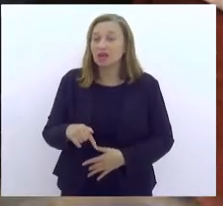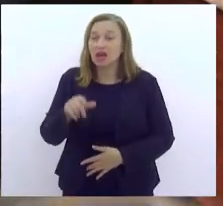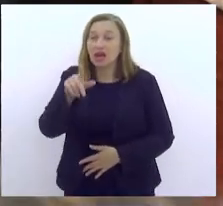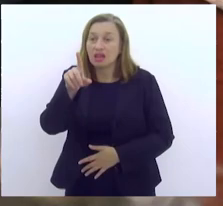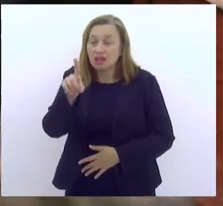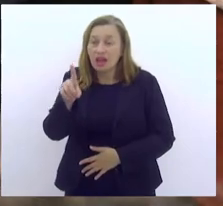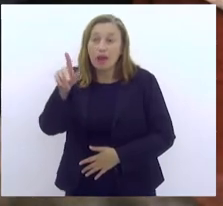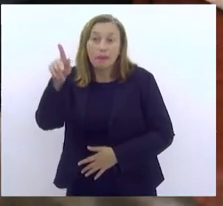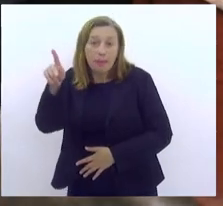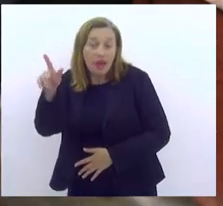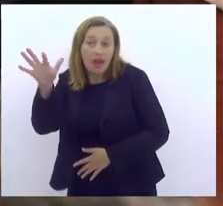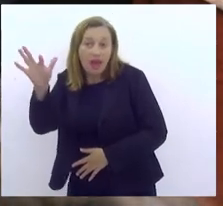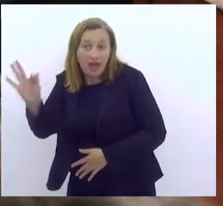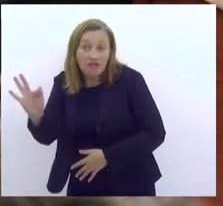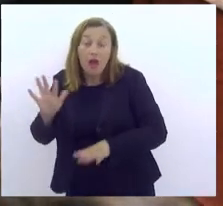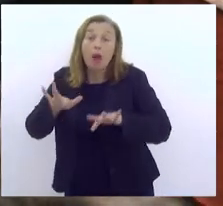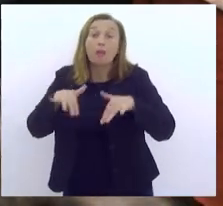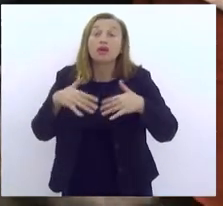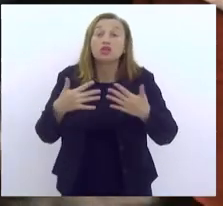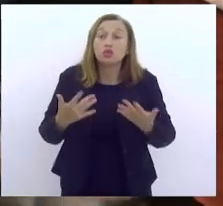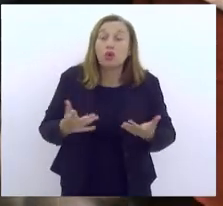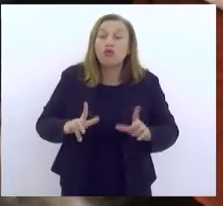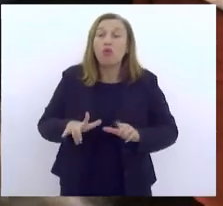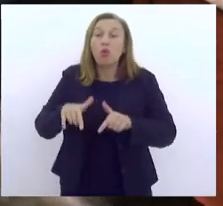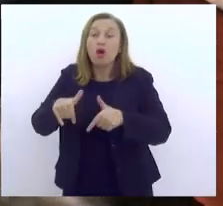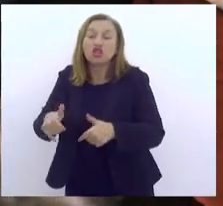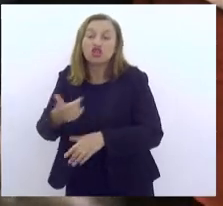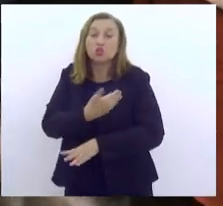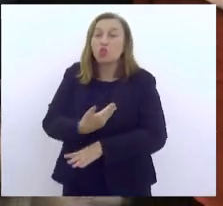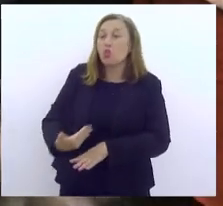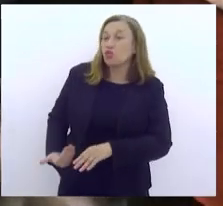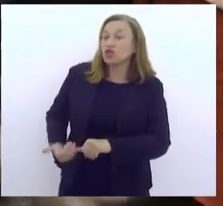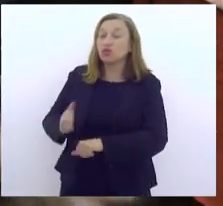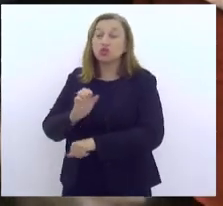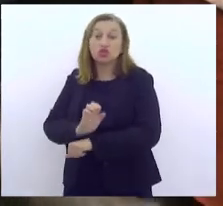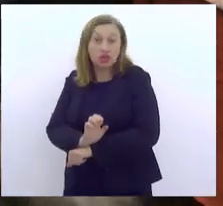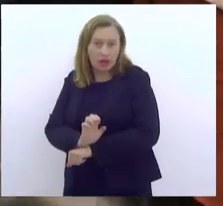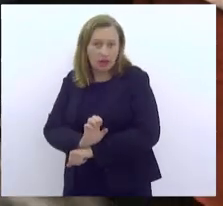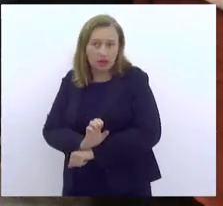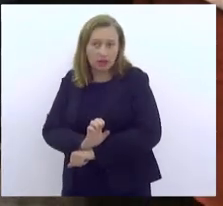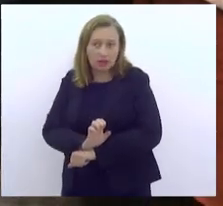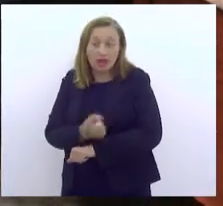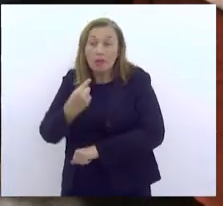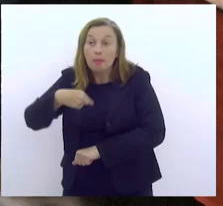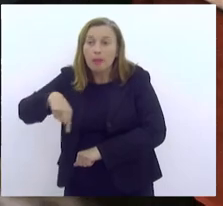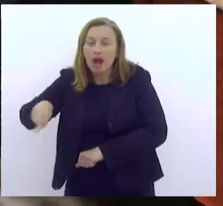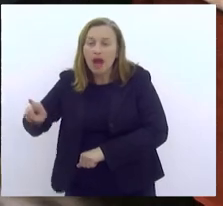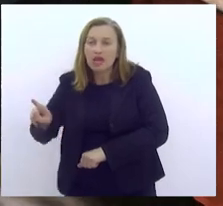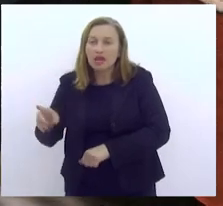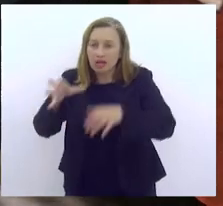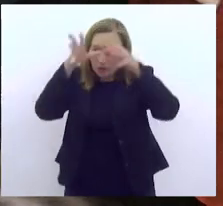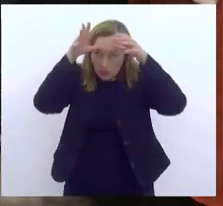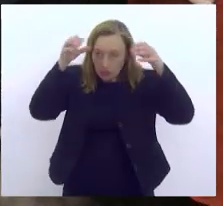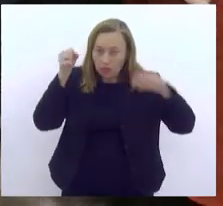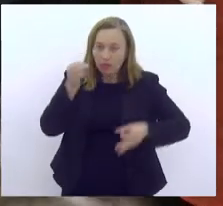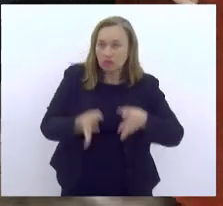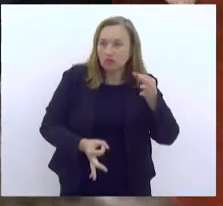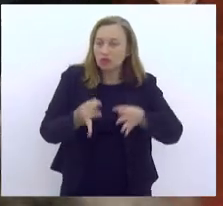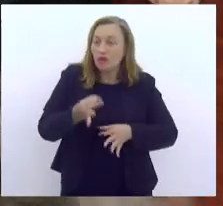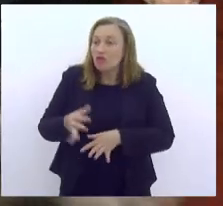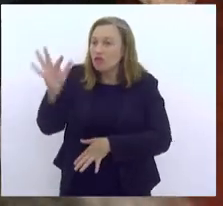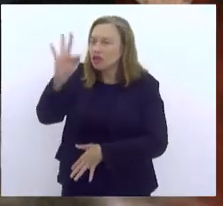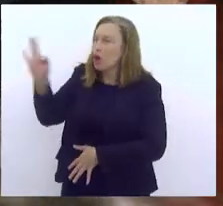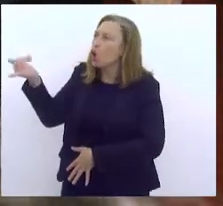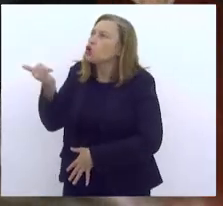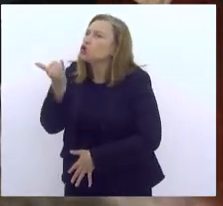DPF, mas qual foi o gesto do governo do Estado para ir ao Supremo Tribunal Federal e,